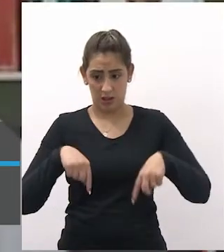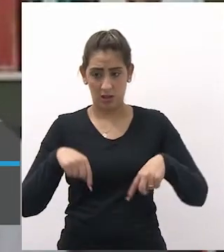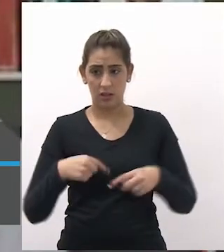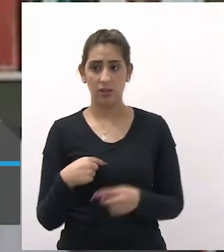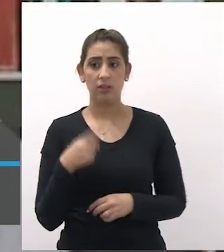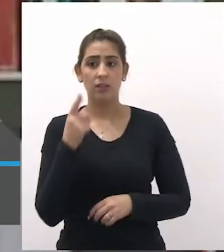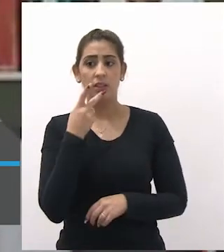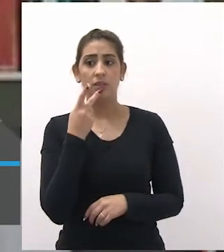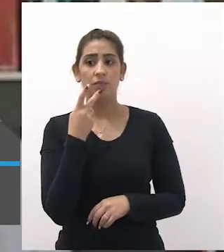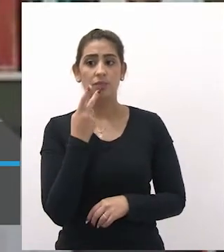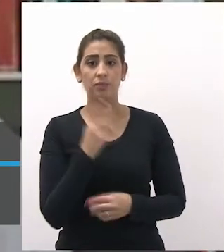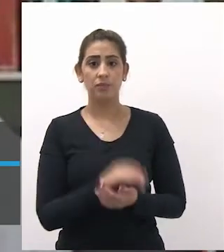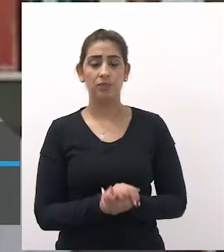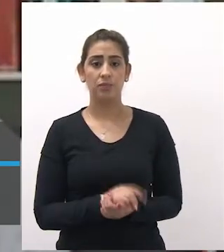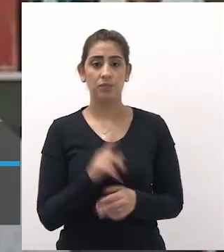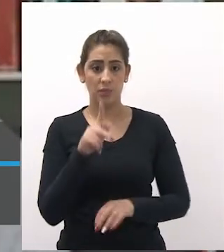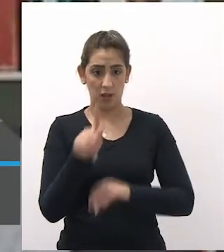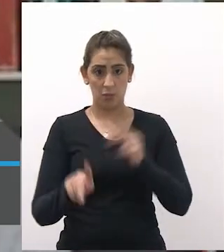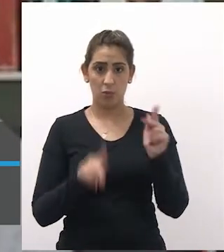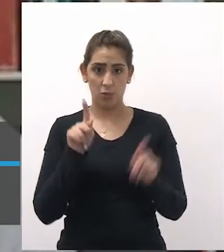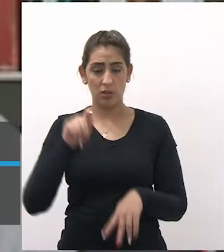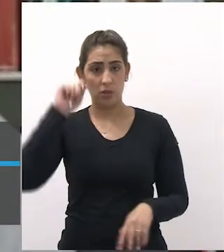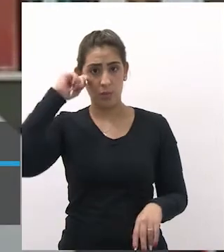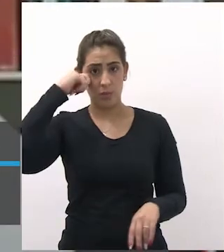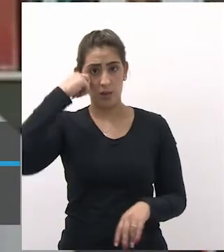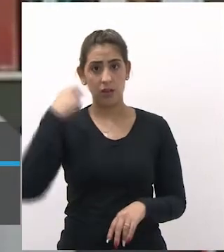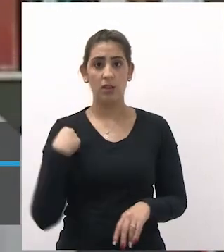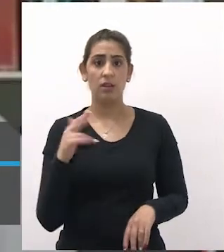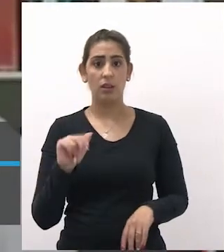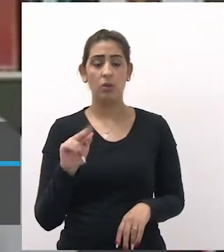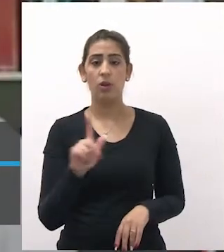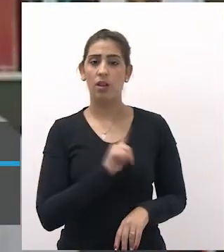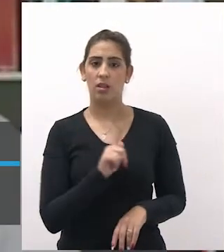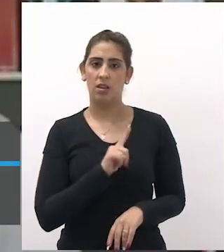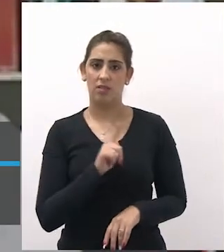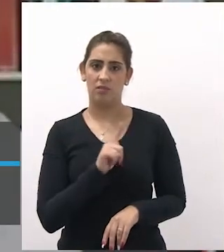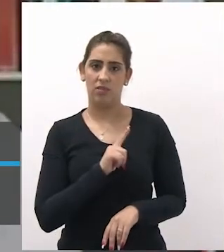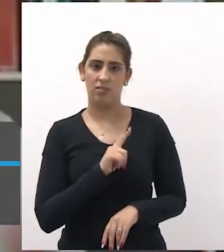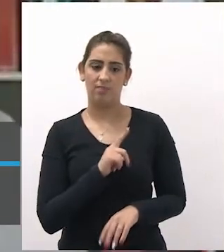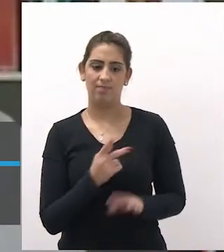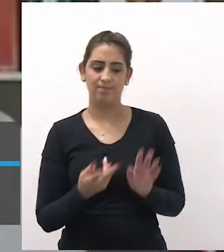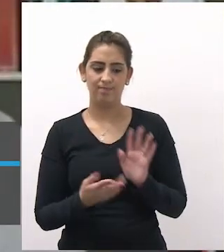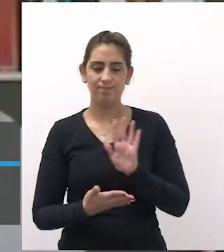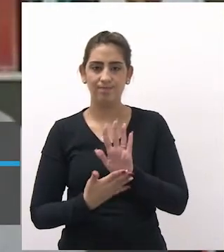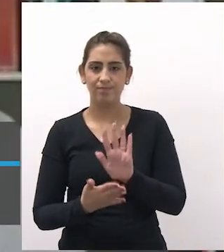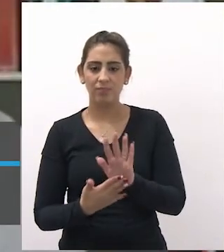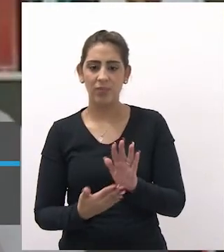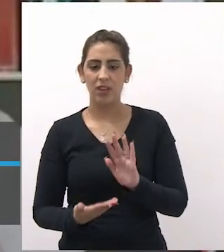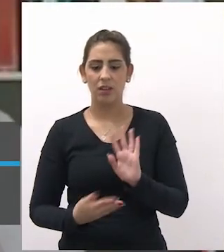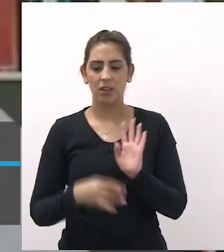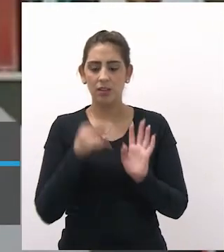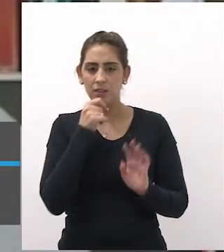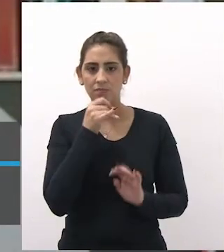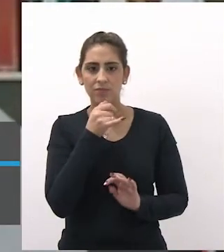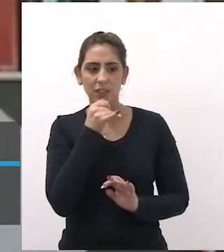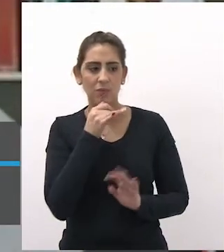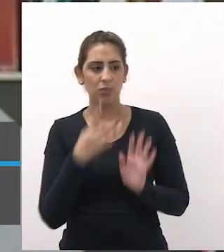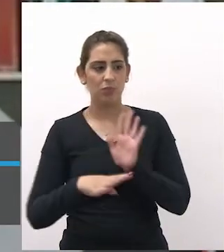recentemente, viu, Edivane, que a população preta ela nunca teve privilégios, mas que a gente teve e